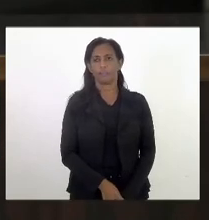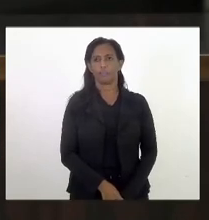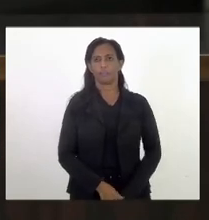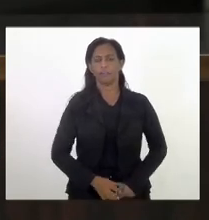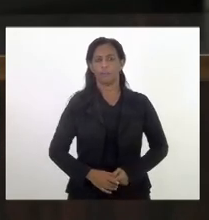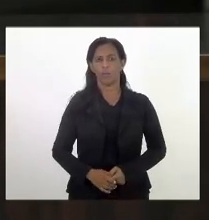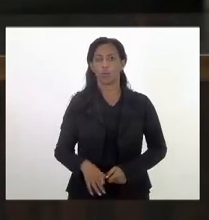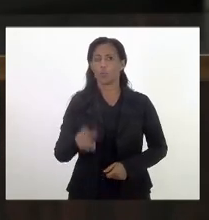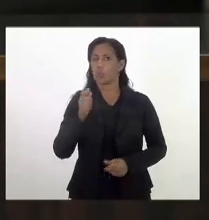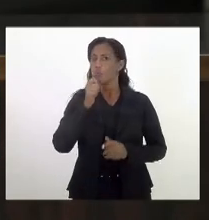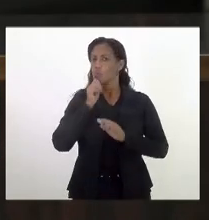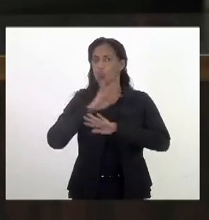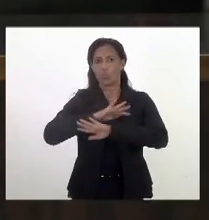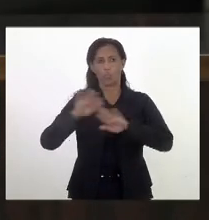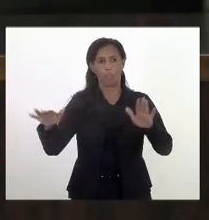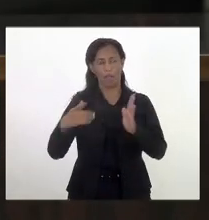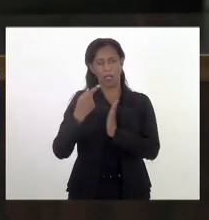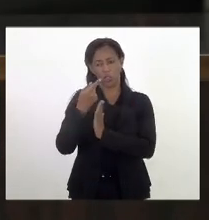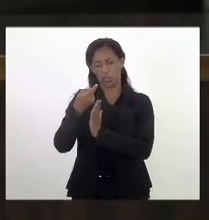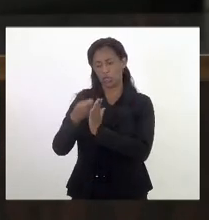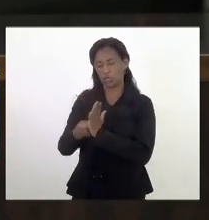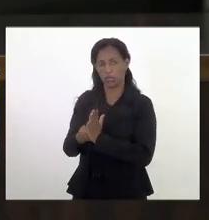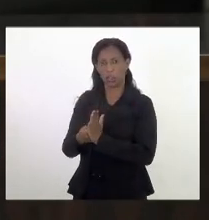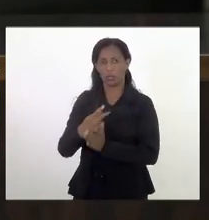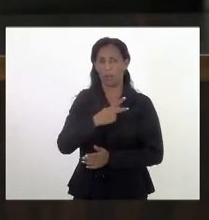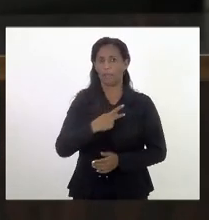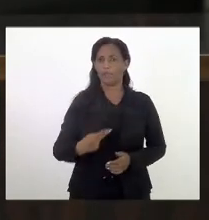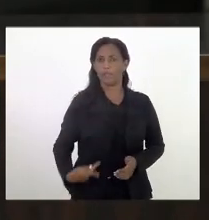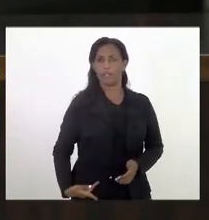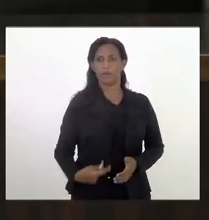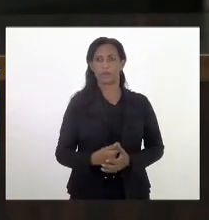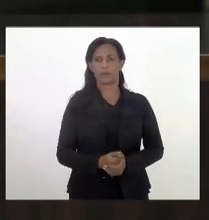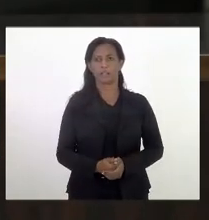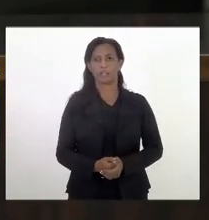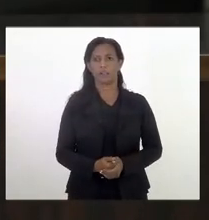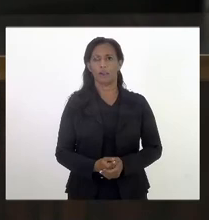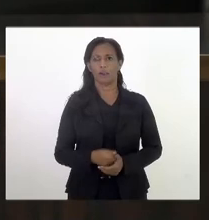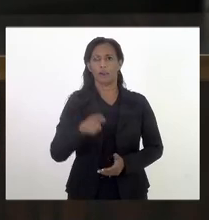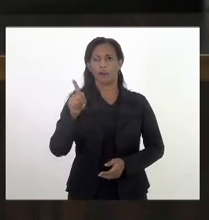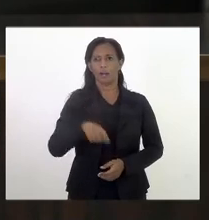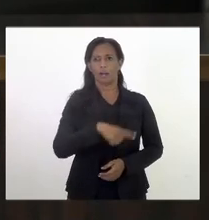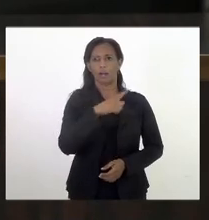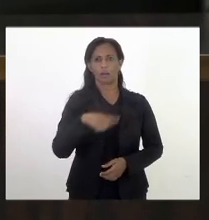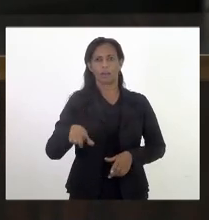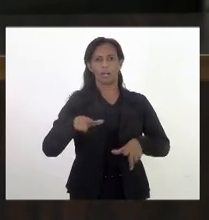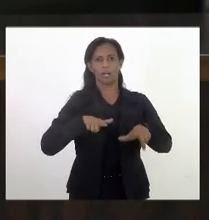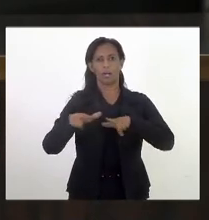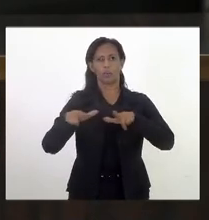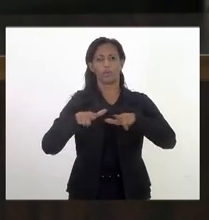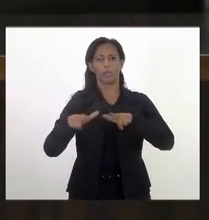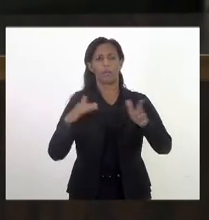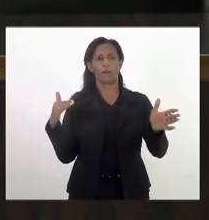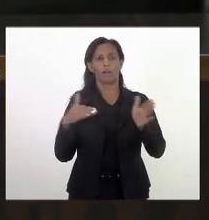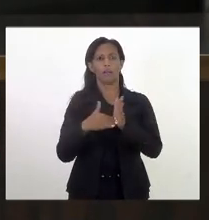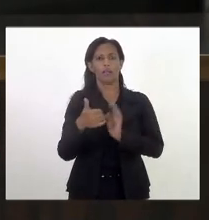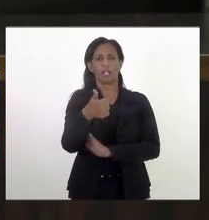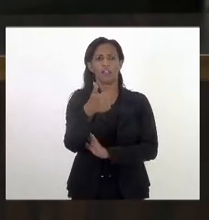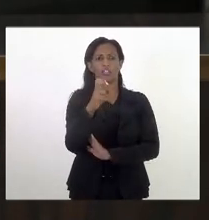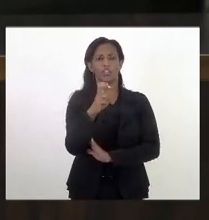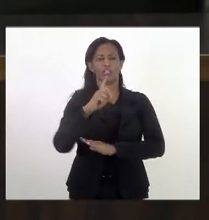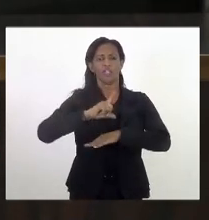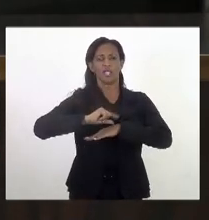Não havendo mais oradores inscritos, a presidência suspende os trabalhos até às 15 horas, onde dará